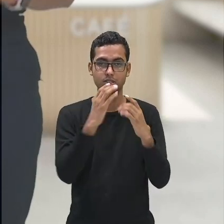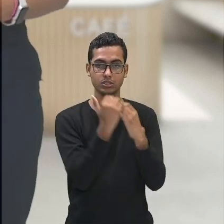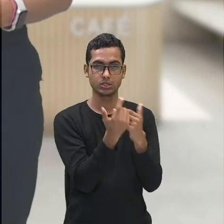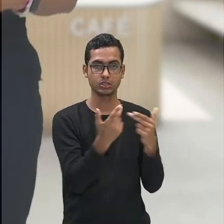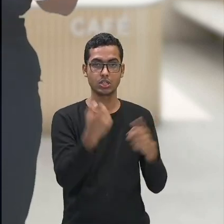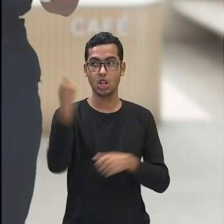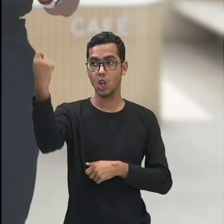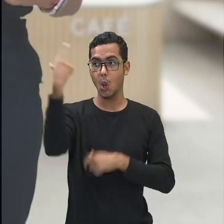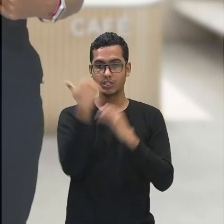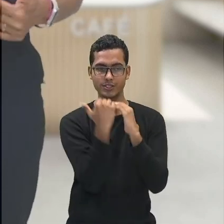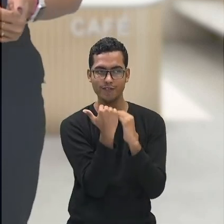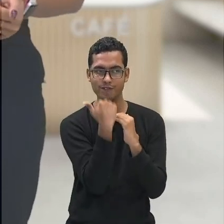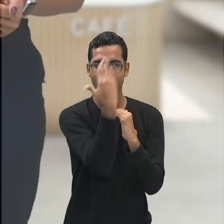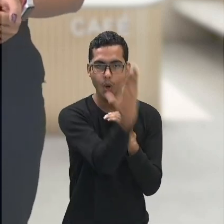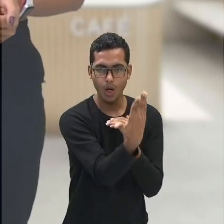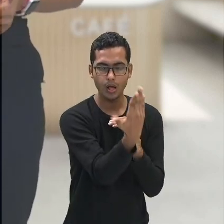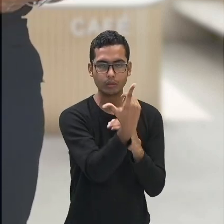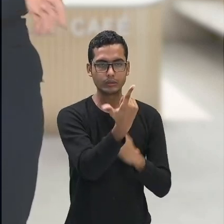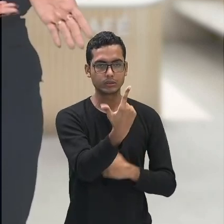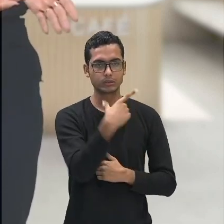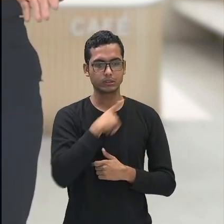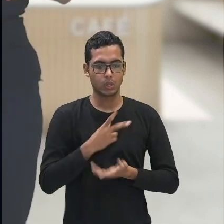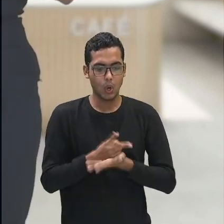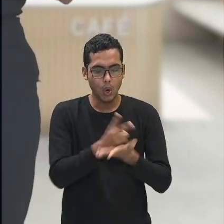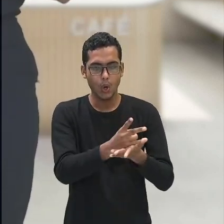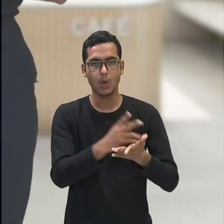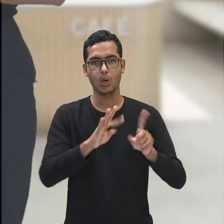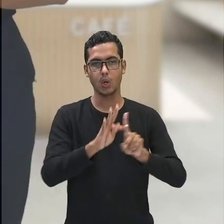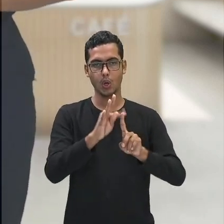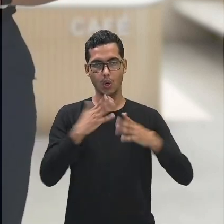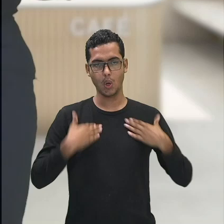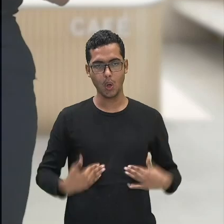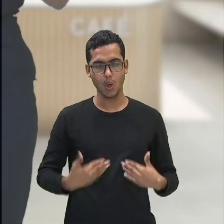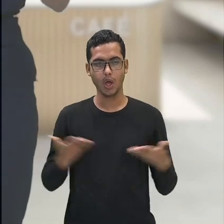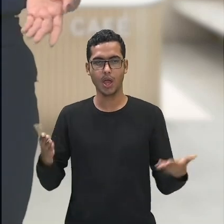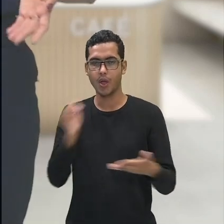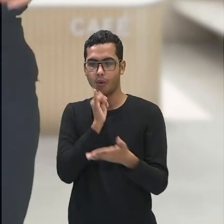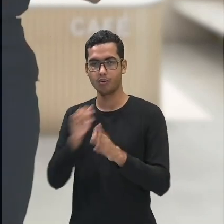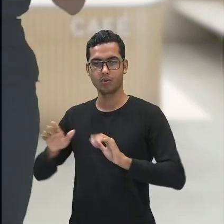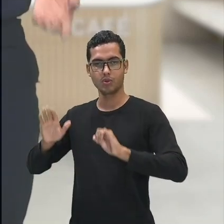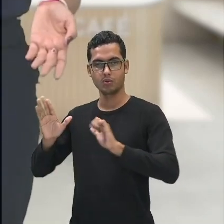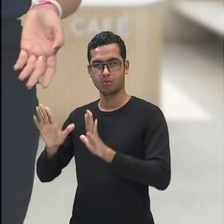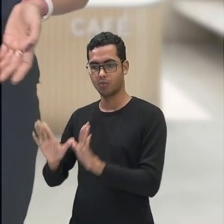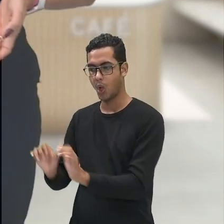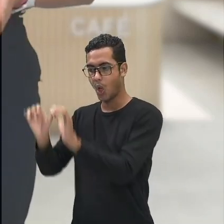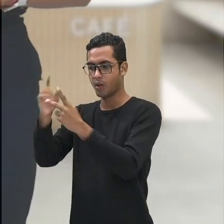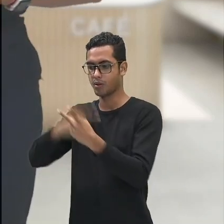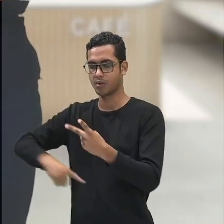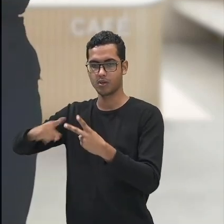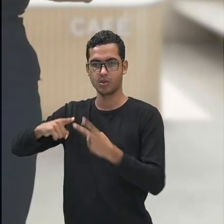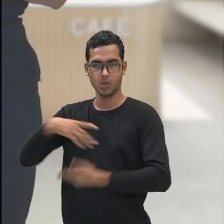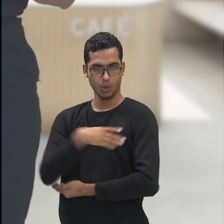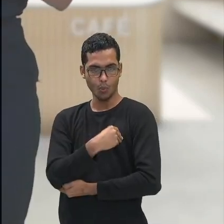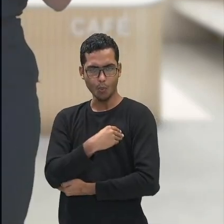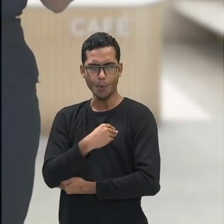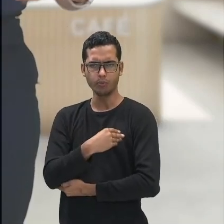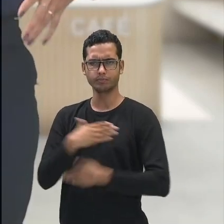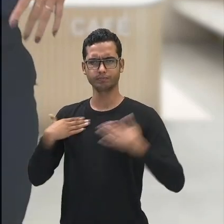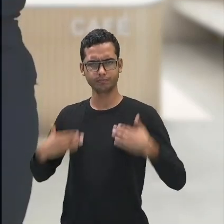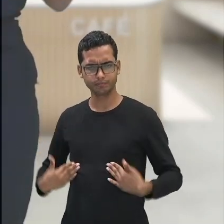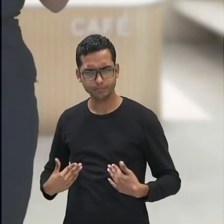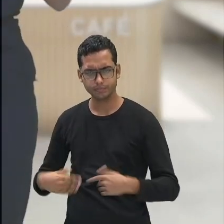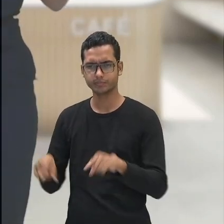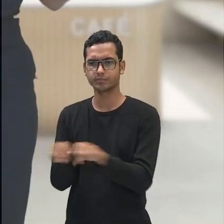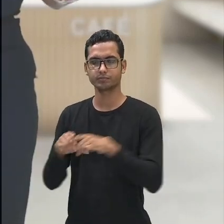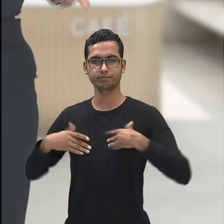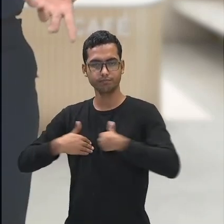externos para manter a temperatura corporal. Espécies mais evoluídas, como aves e mamíferos, eles conseguem,